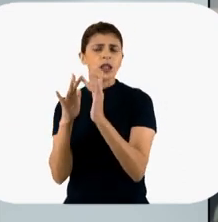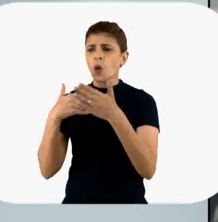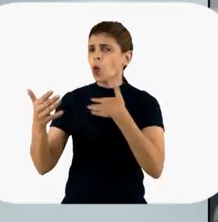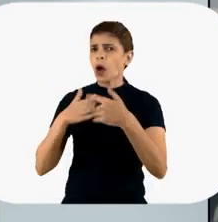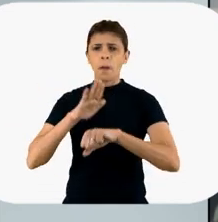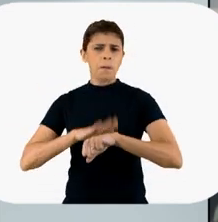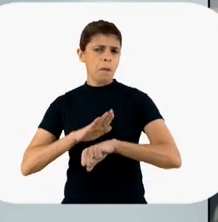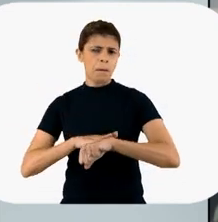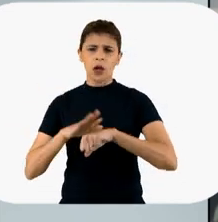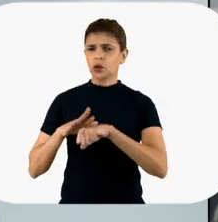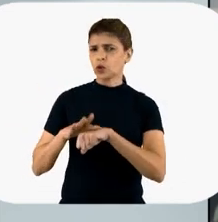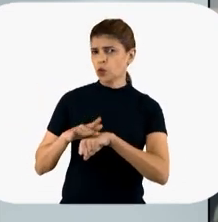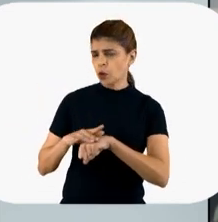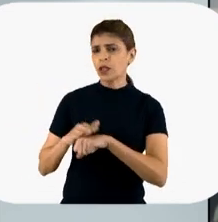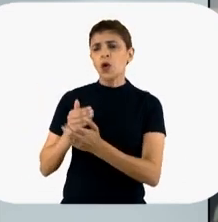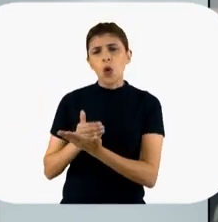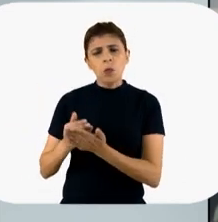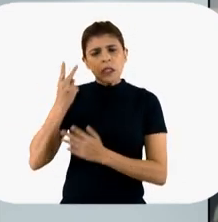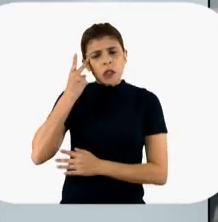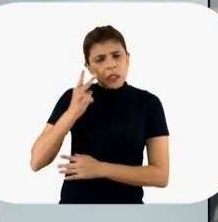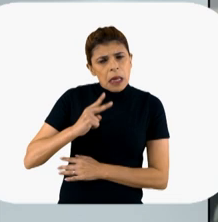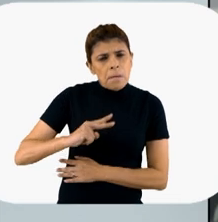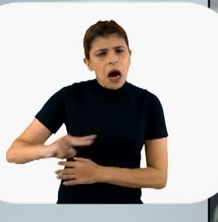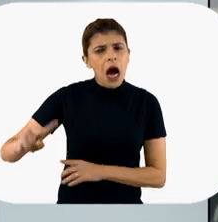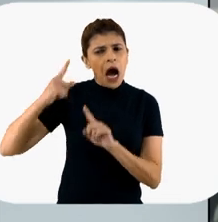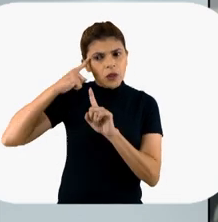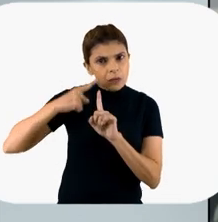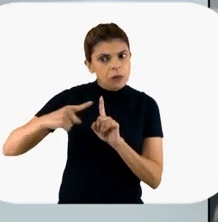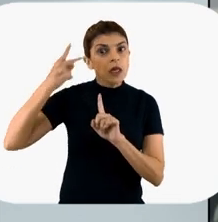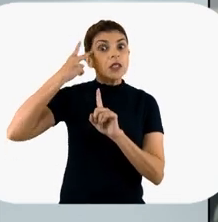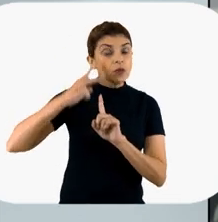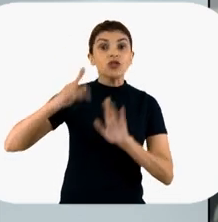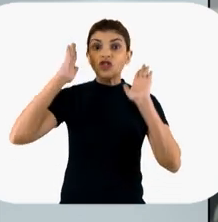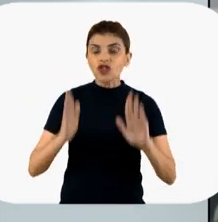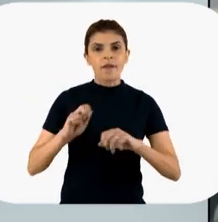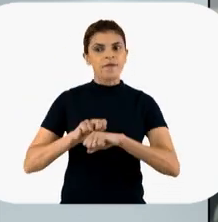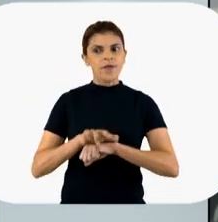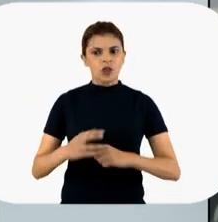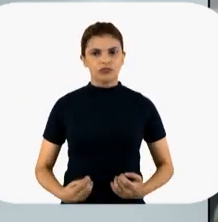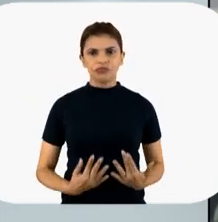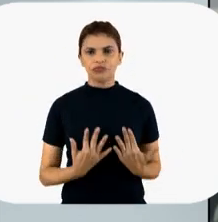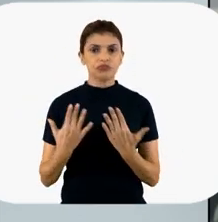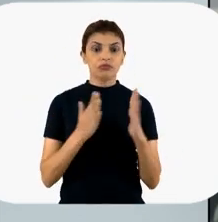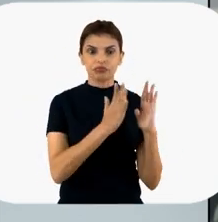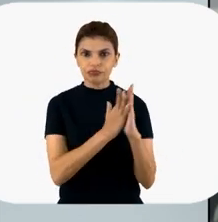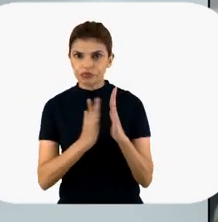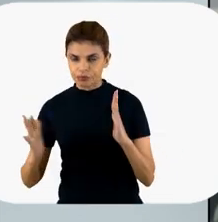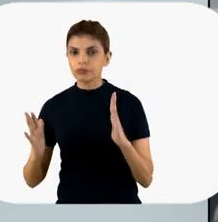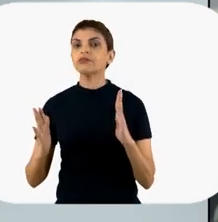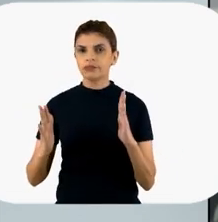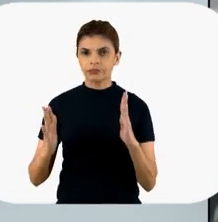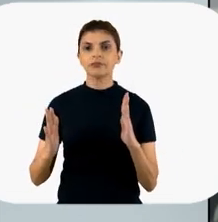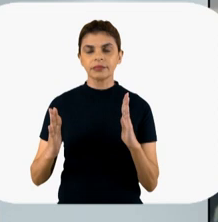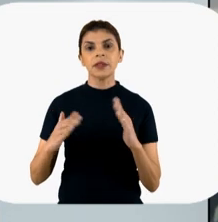qualquer momento da doença, no começo, na segunda semana ou mesmo depois, já no, mais para o final. Né?